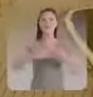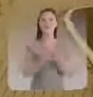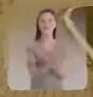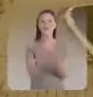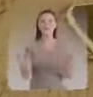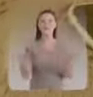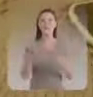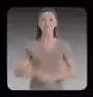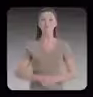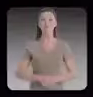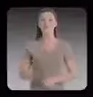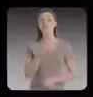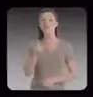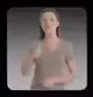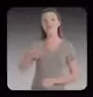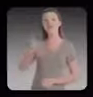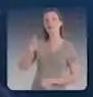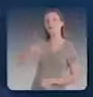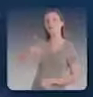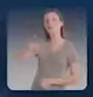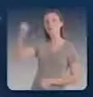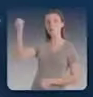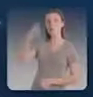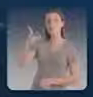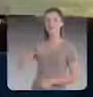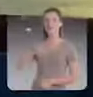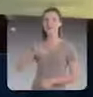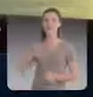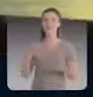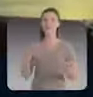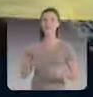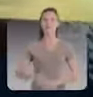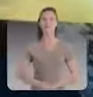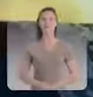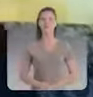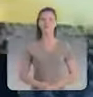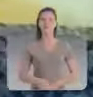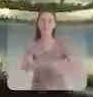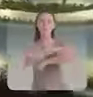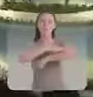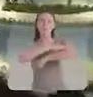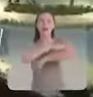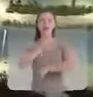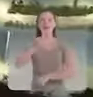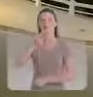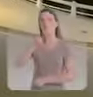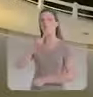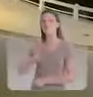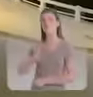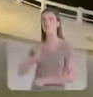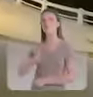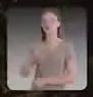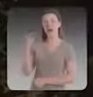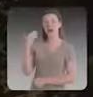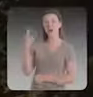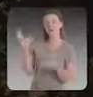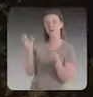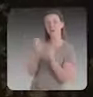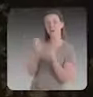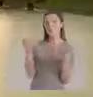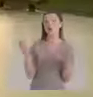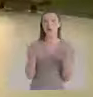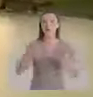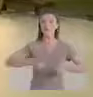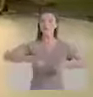lá no Ribeirão, o jeito que 20 quilômetros de luz. Chama de Pomboca agora, chama. E no Parque da Luz? Que de luz só